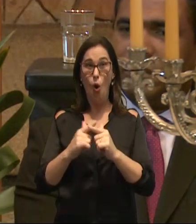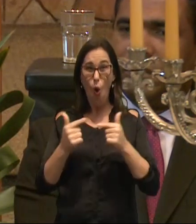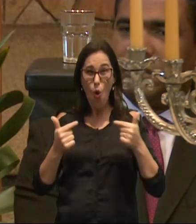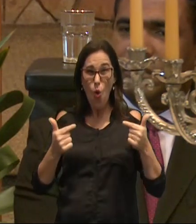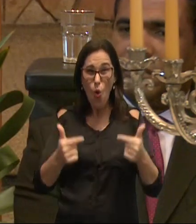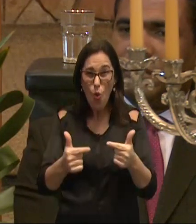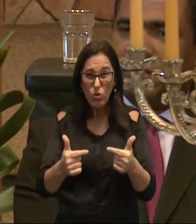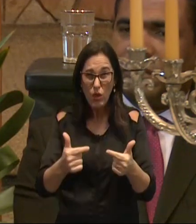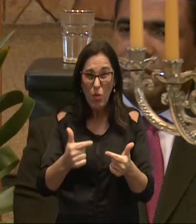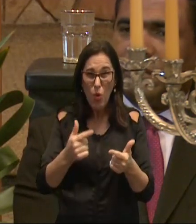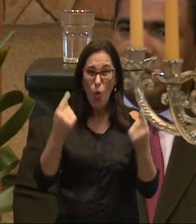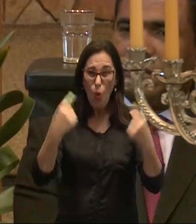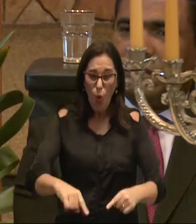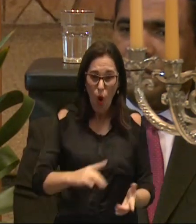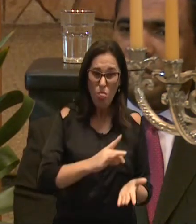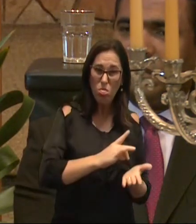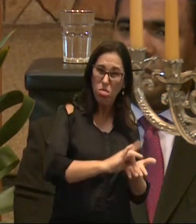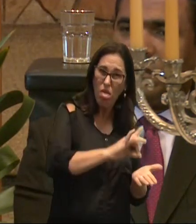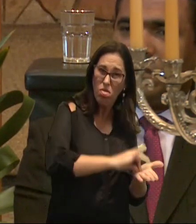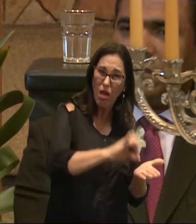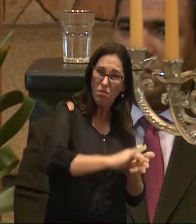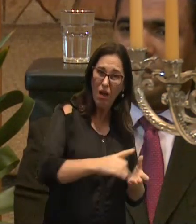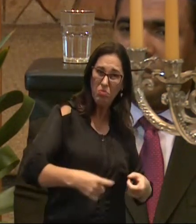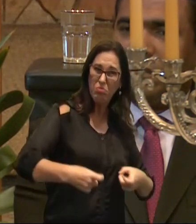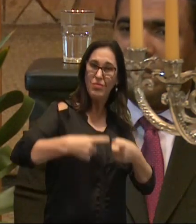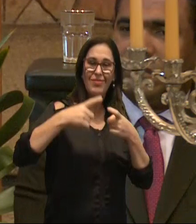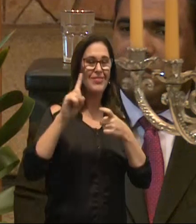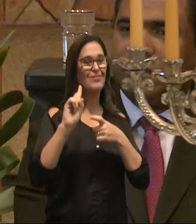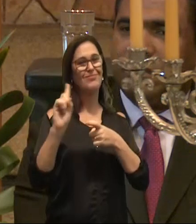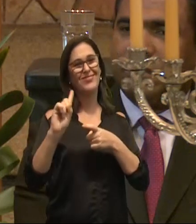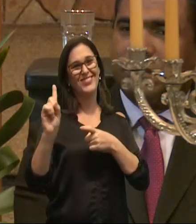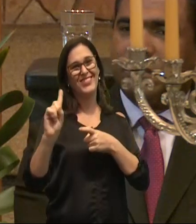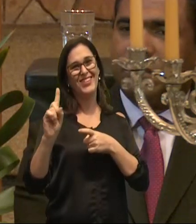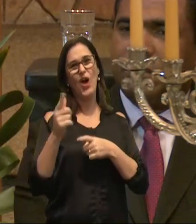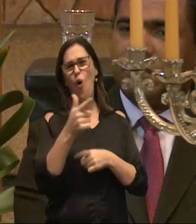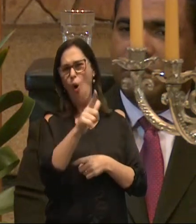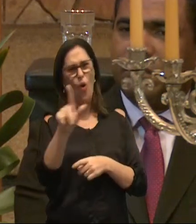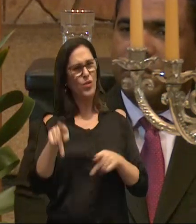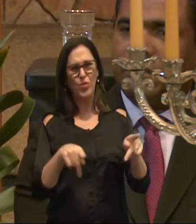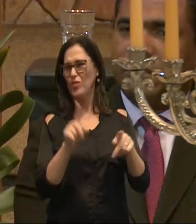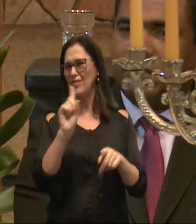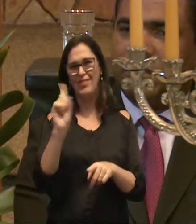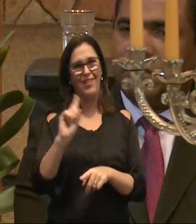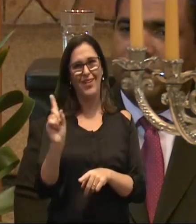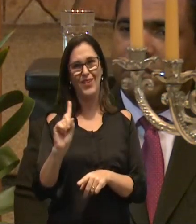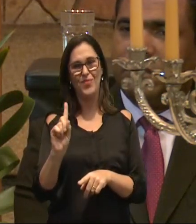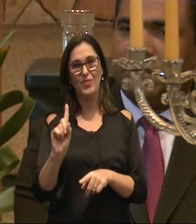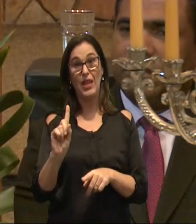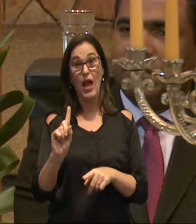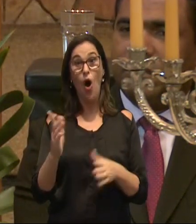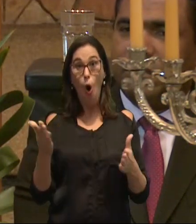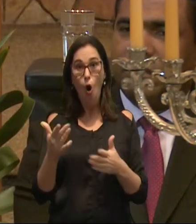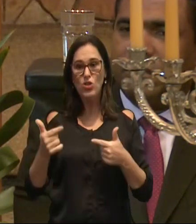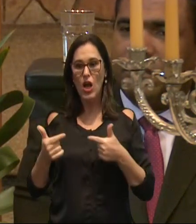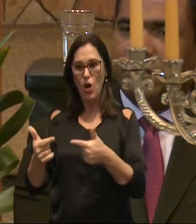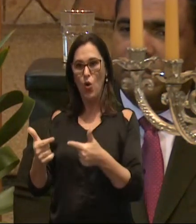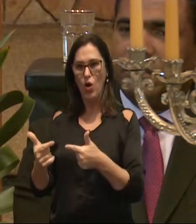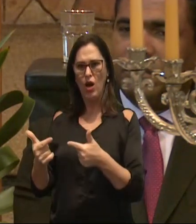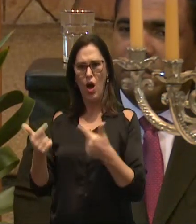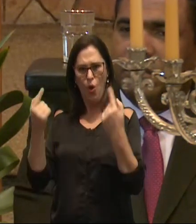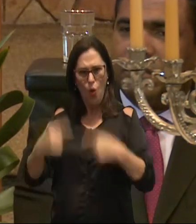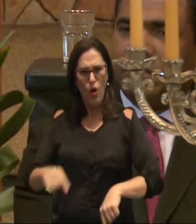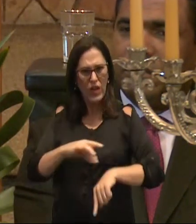filisteus, moabitas, amalequitas ou outro povo qualquer. A nossa luta não é contra a